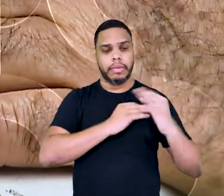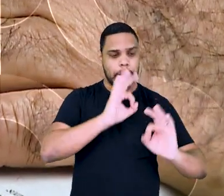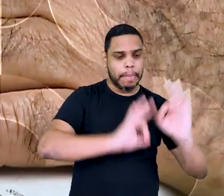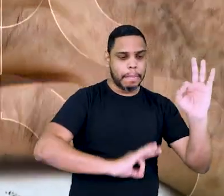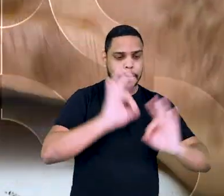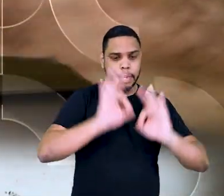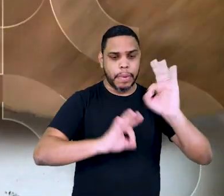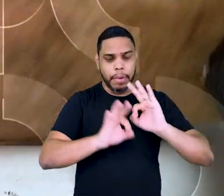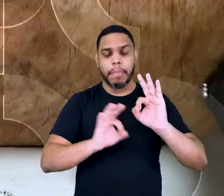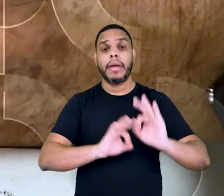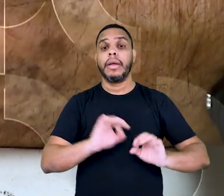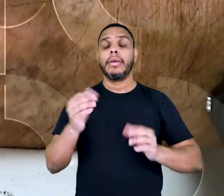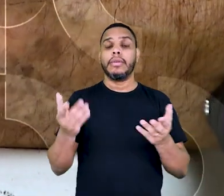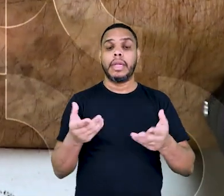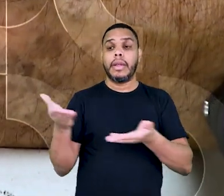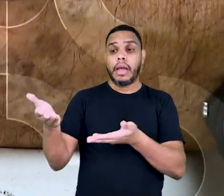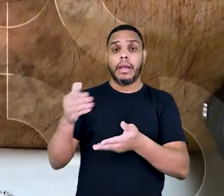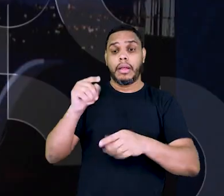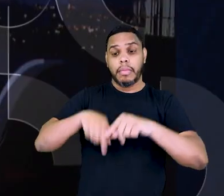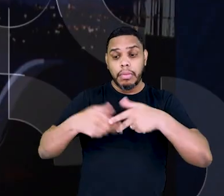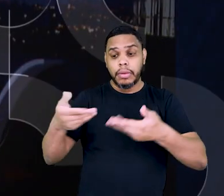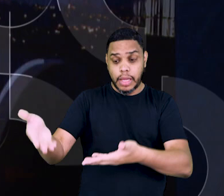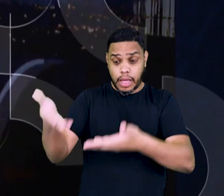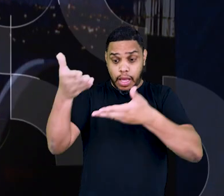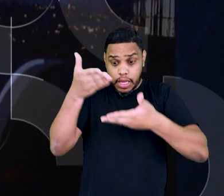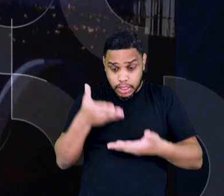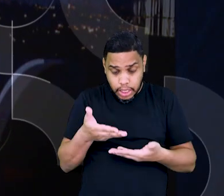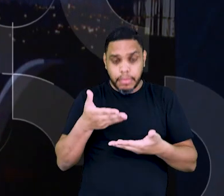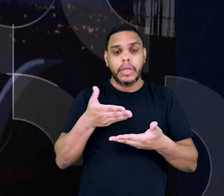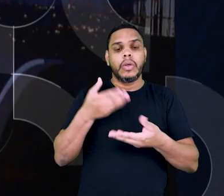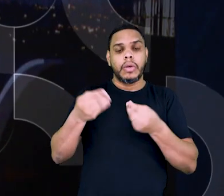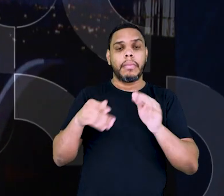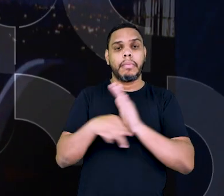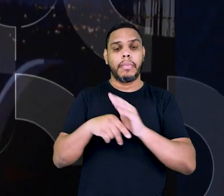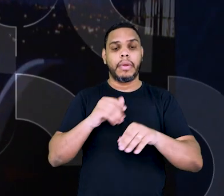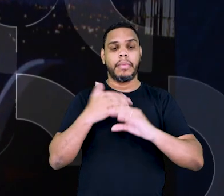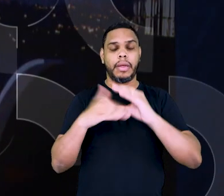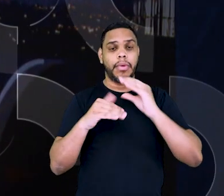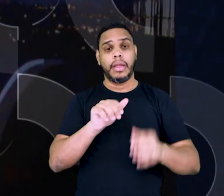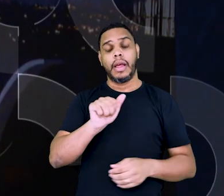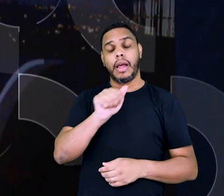revista, recebe o material exclusivamente pelo e-mail